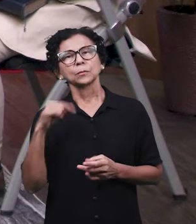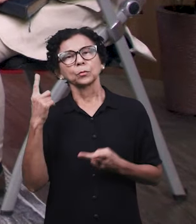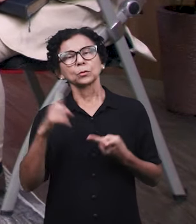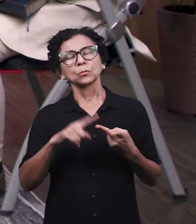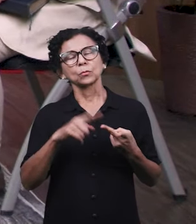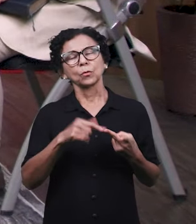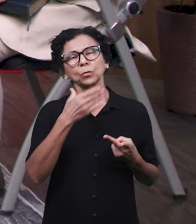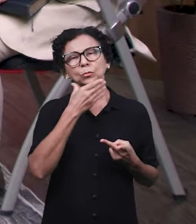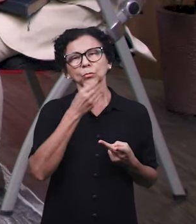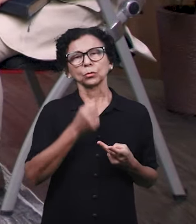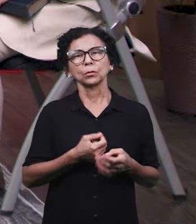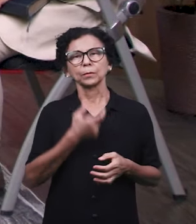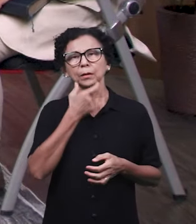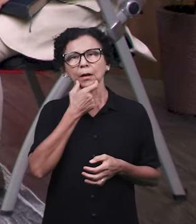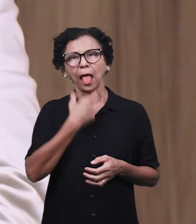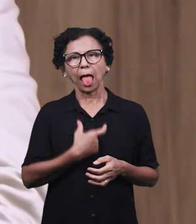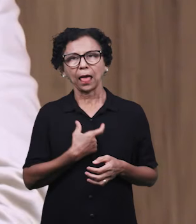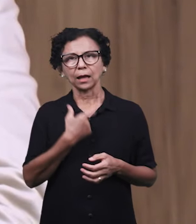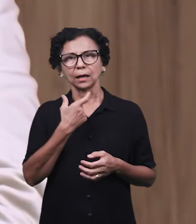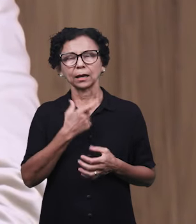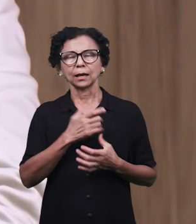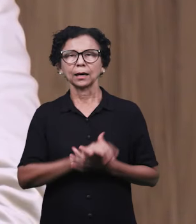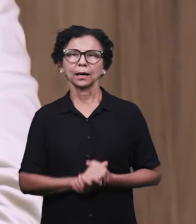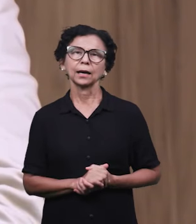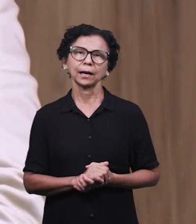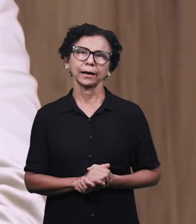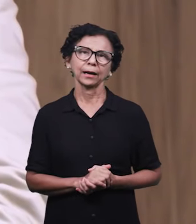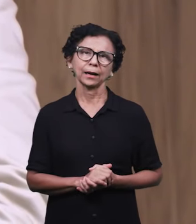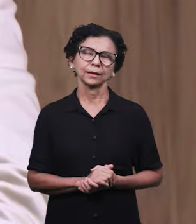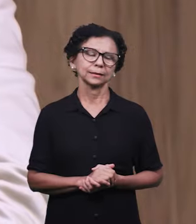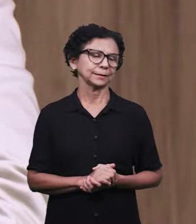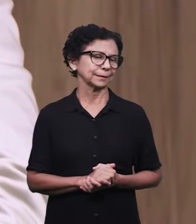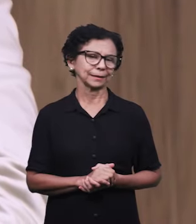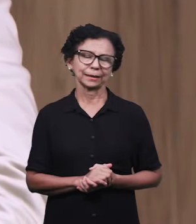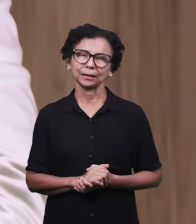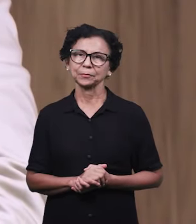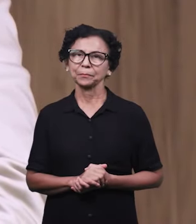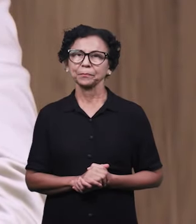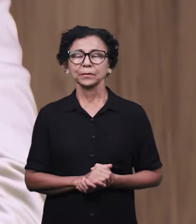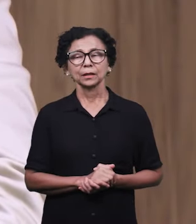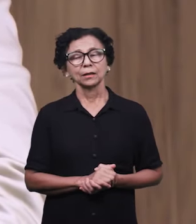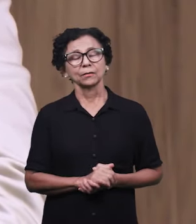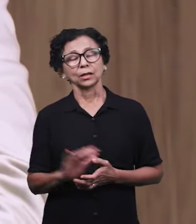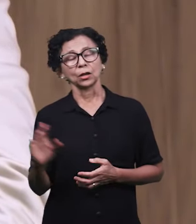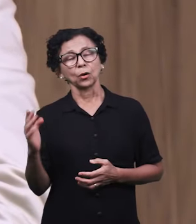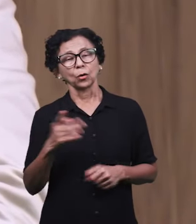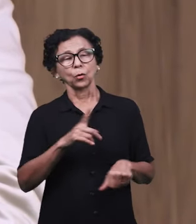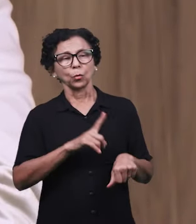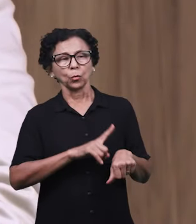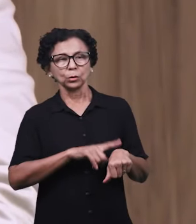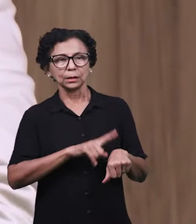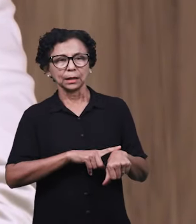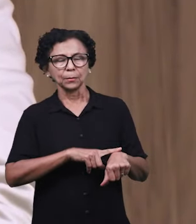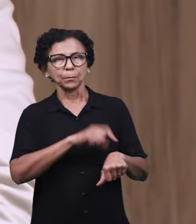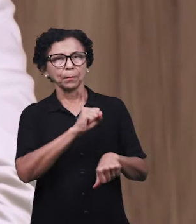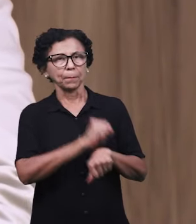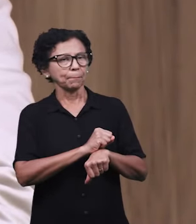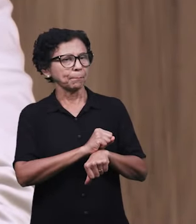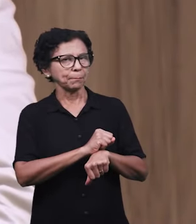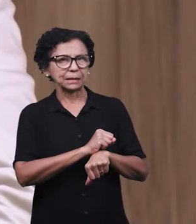estático, o tempo ele é moldado. E aí quebrou uma coisa que era, tipo assim, era uma teoria de 300 anos. Quebrou, o tempo